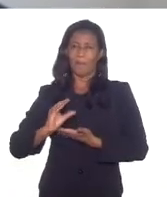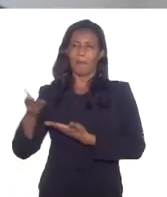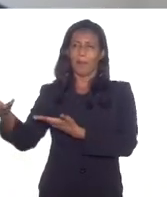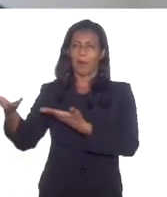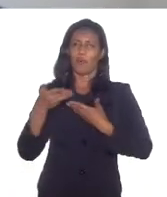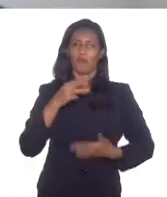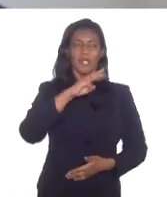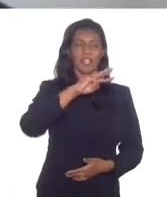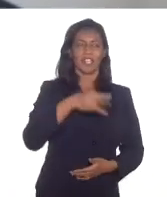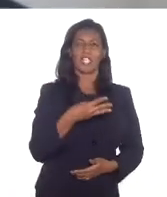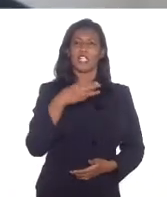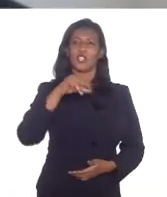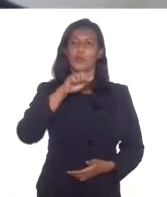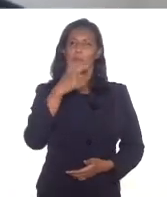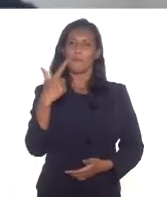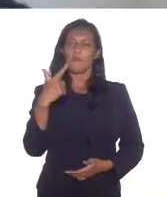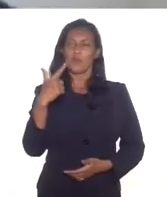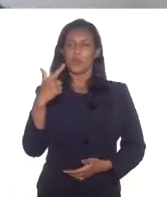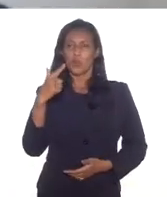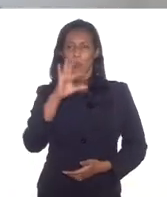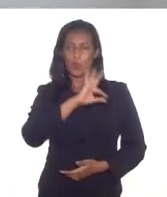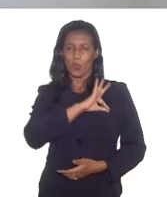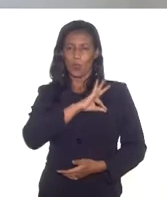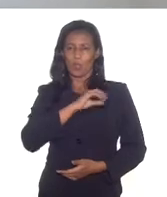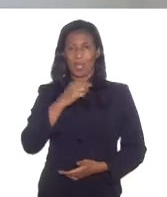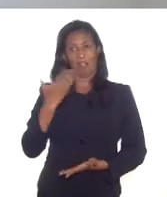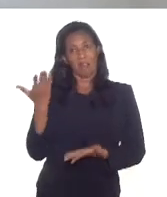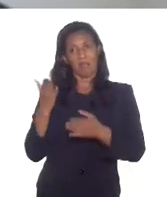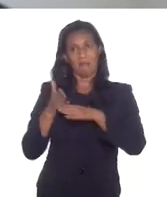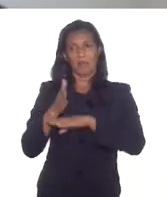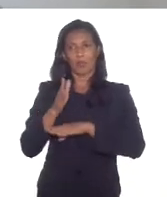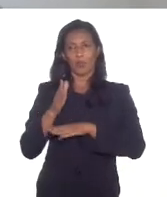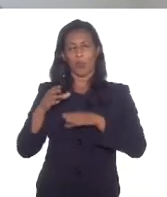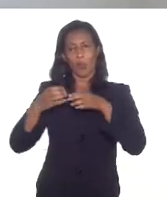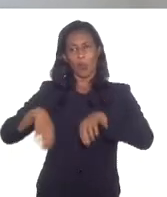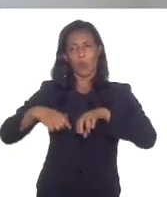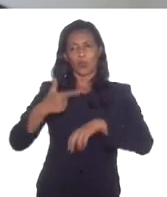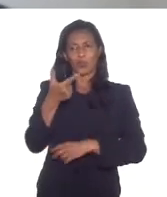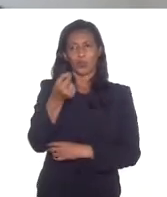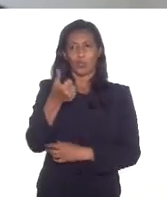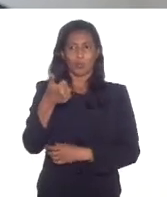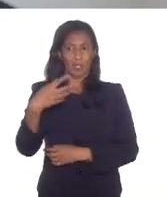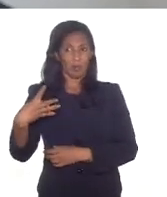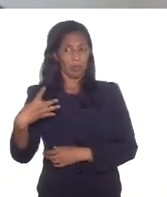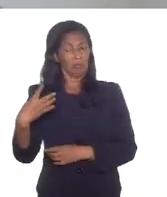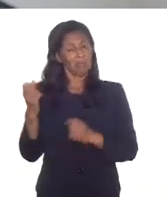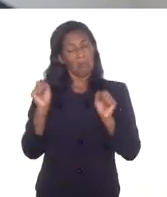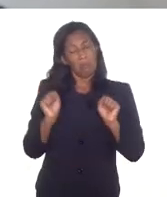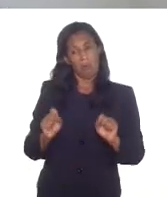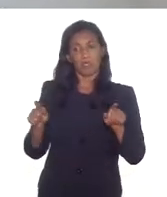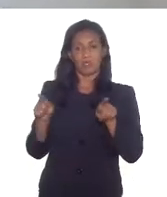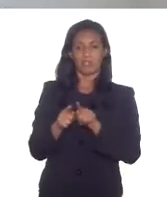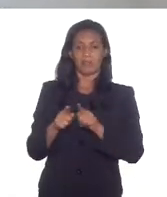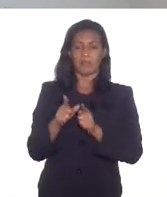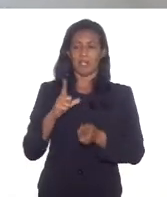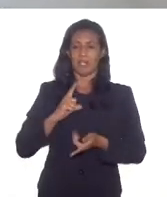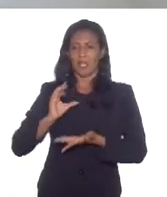policiais militares do concurso de 14. Pode ser também que nós viabilizamos também com recursos da